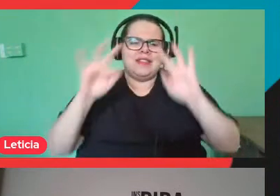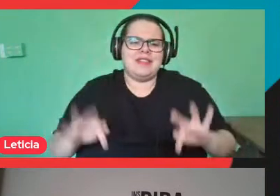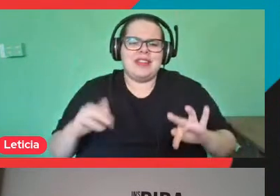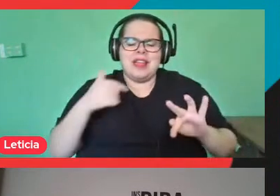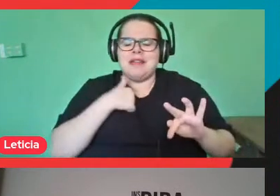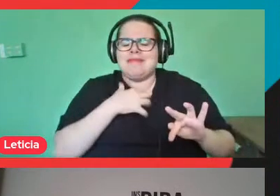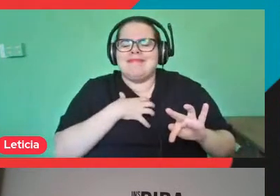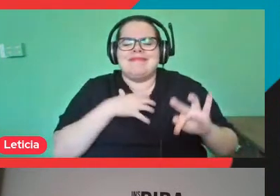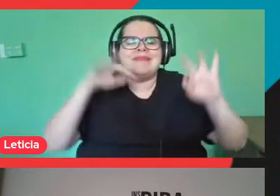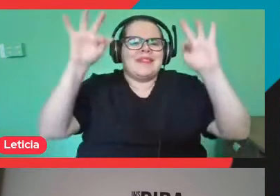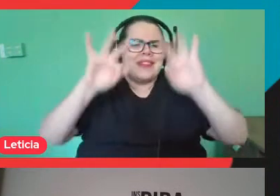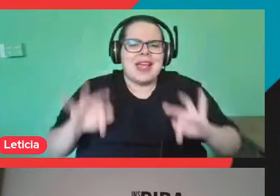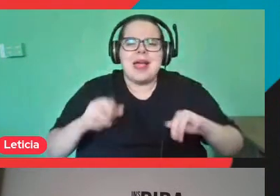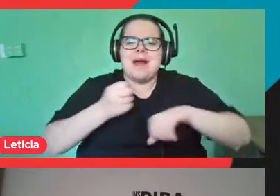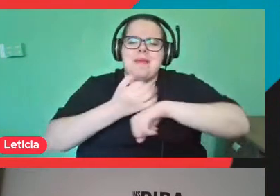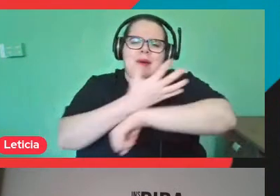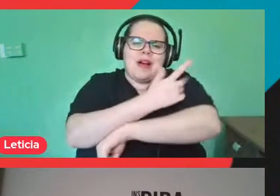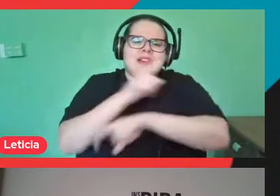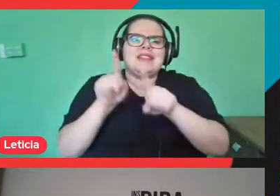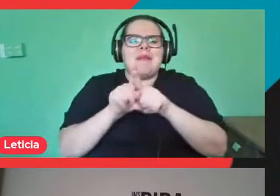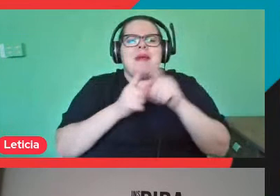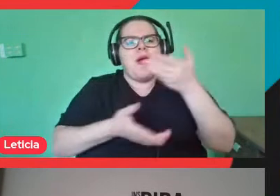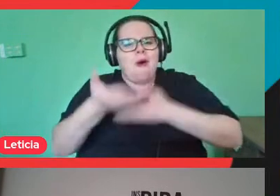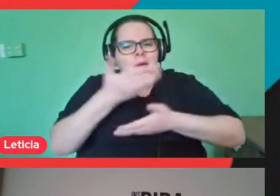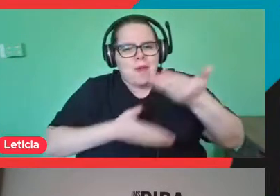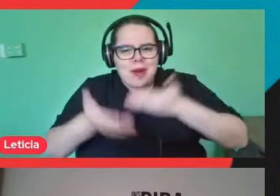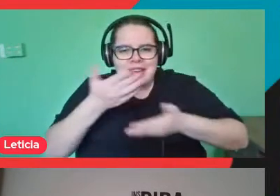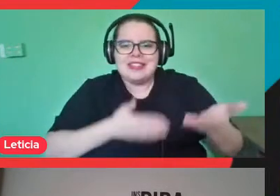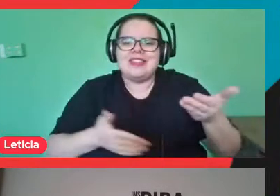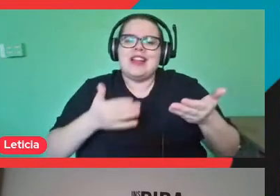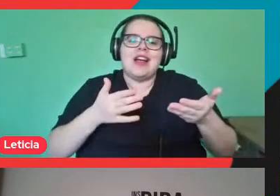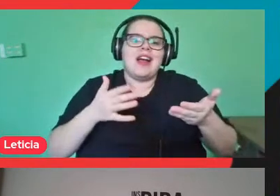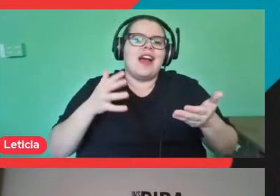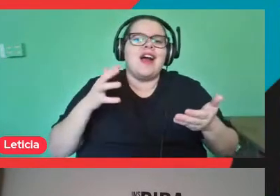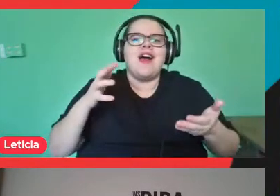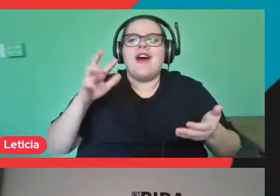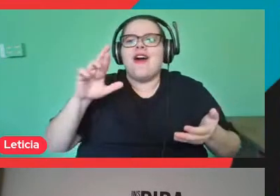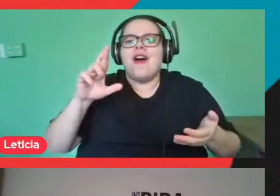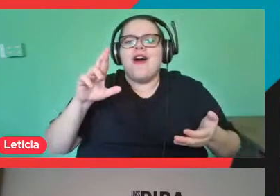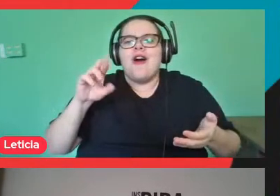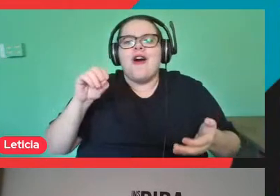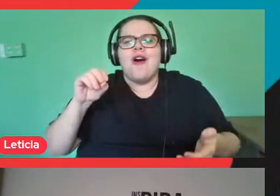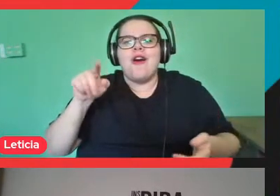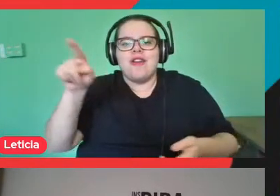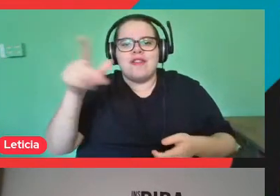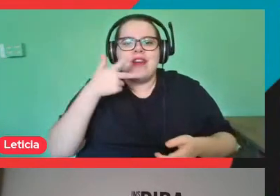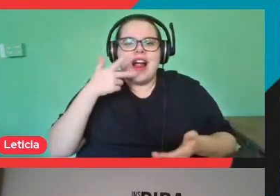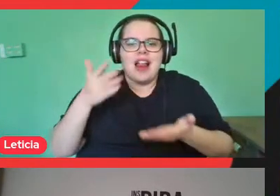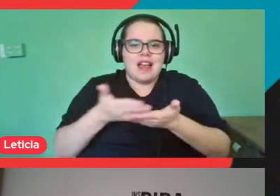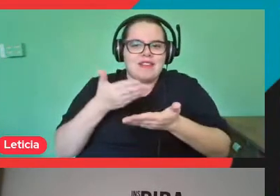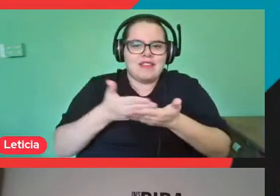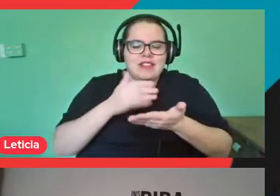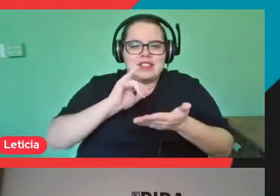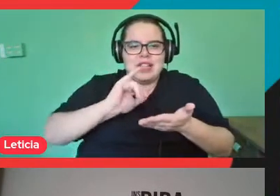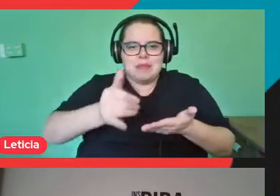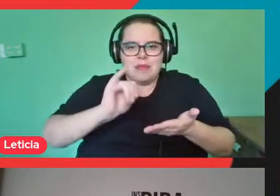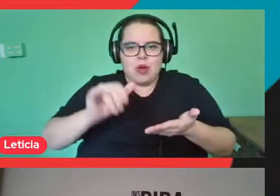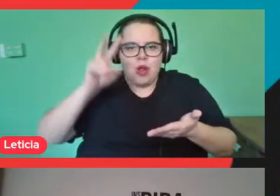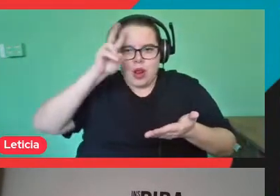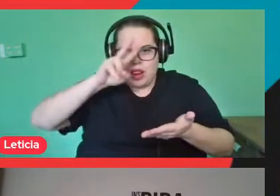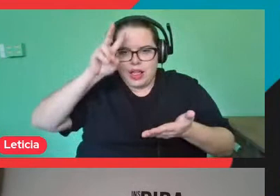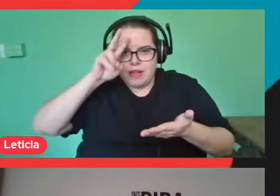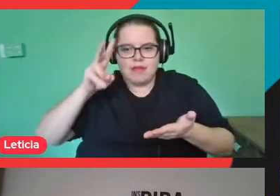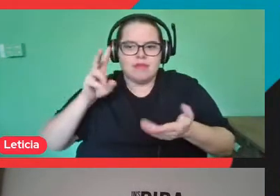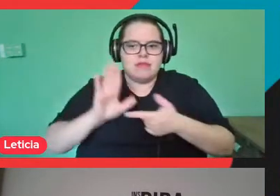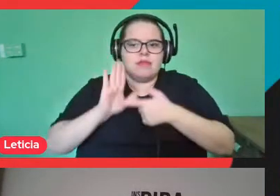muito feliz, muito emocionada de poder compartilhar. E, Rô, compartilha aí sobre o livro que você falou ontem, que me inspirou hoje para trazer esse